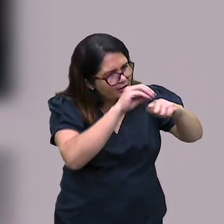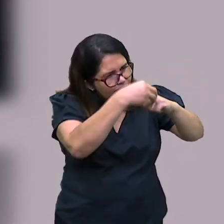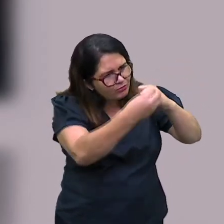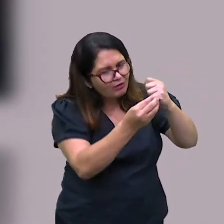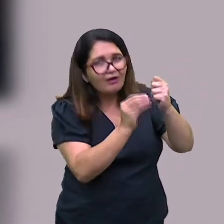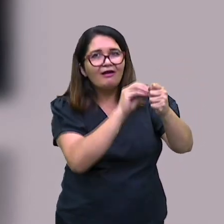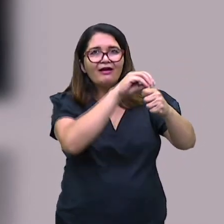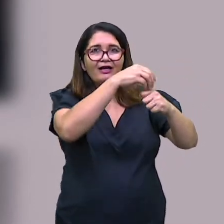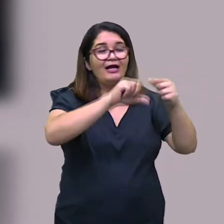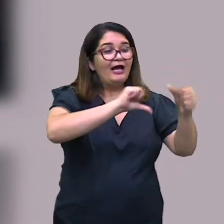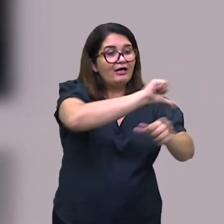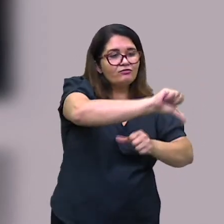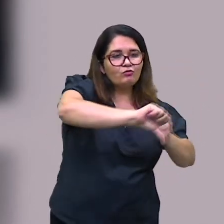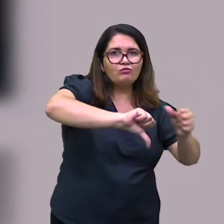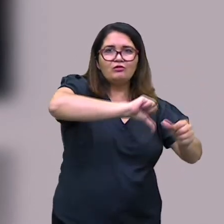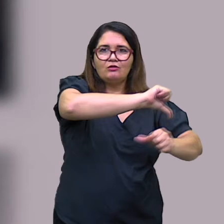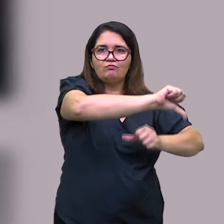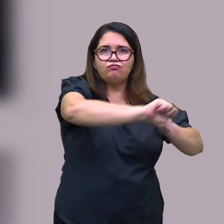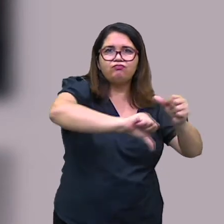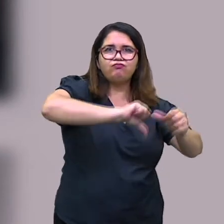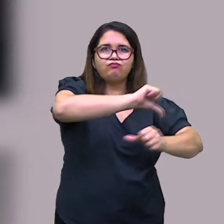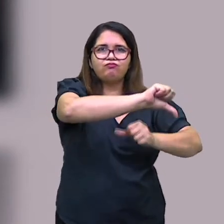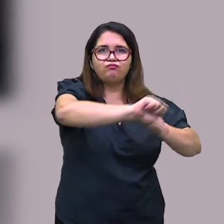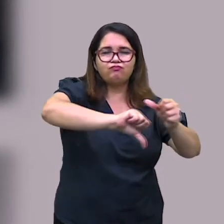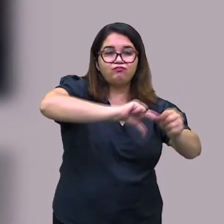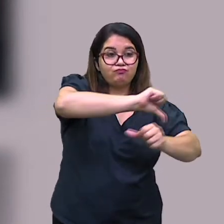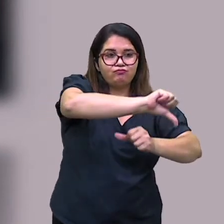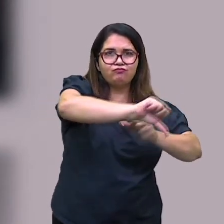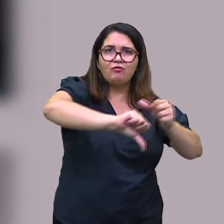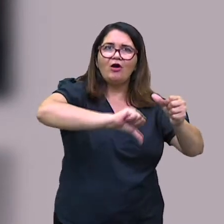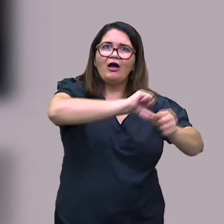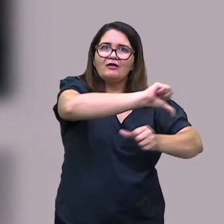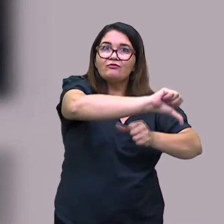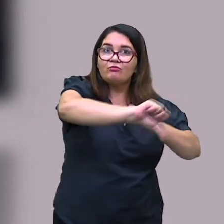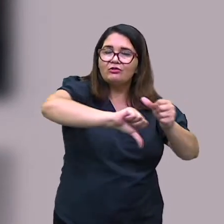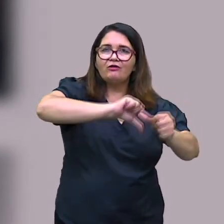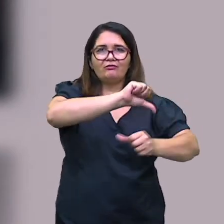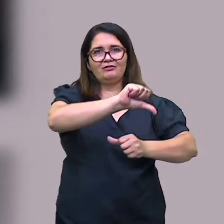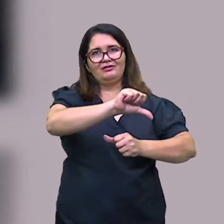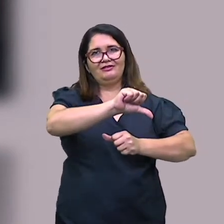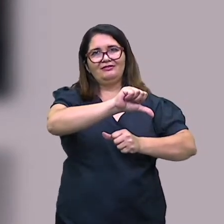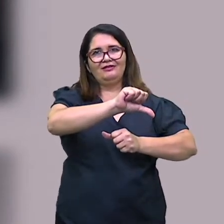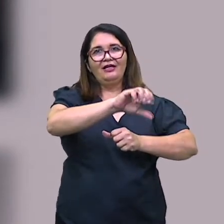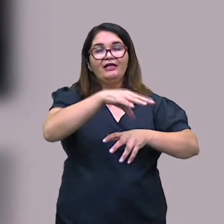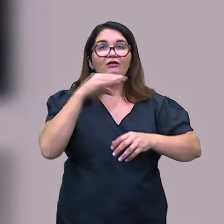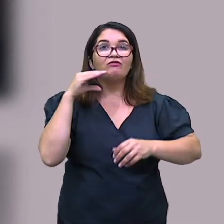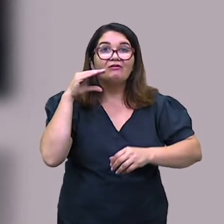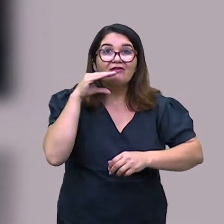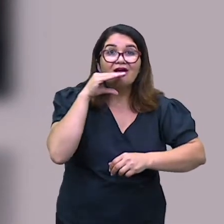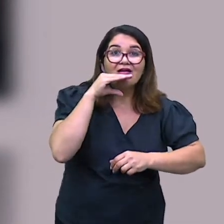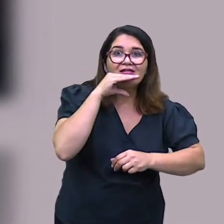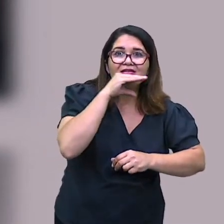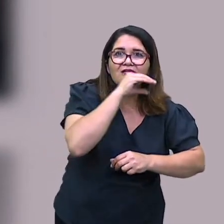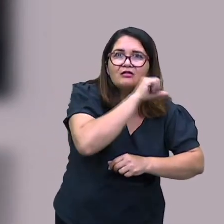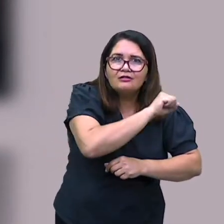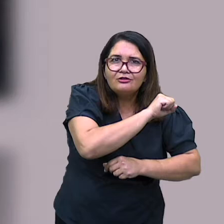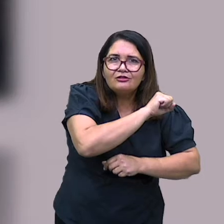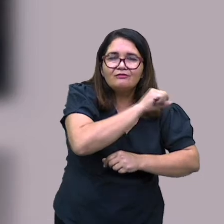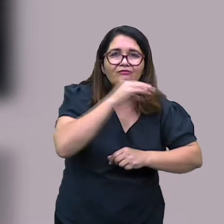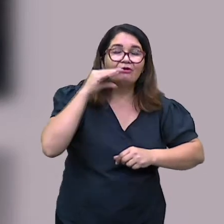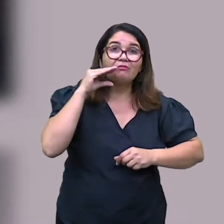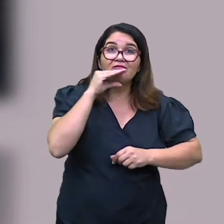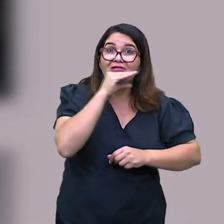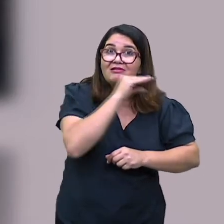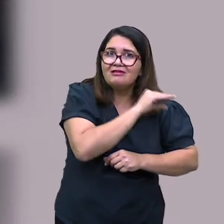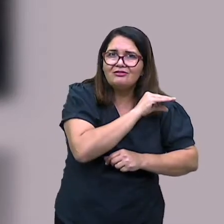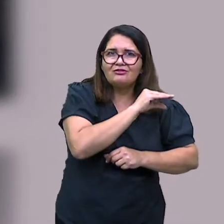começam a mudar de posição. E nesta mudança de posição, ela consegue estabilizar uma